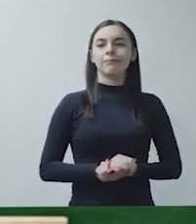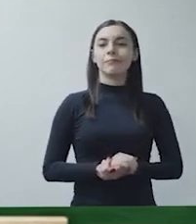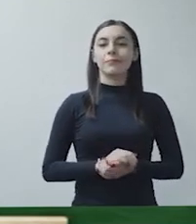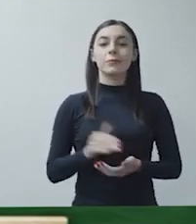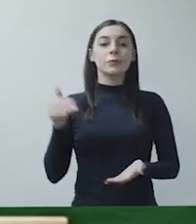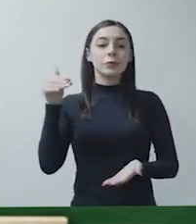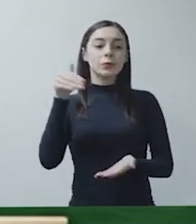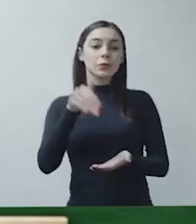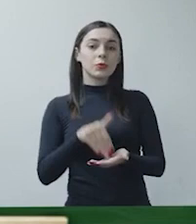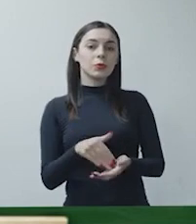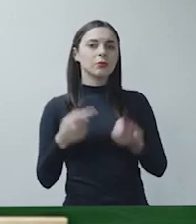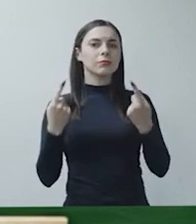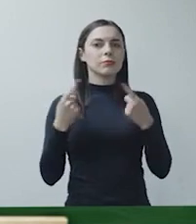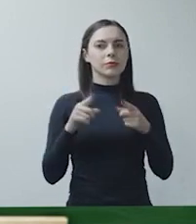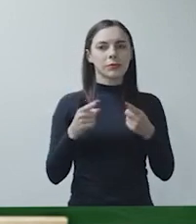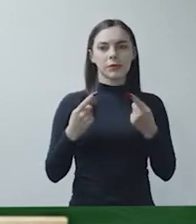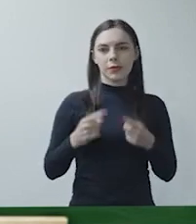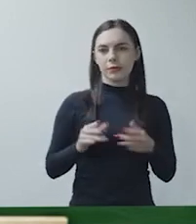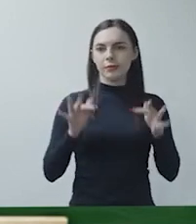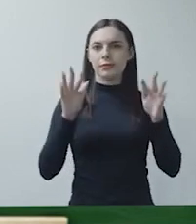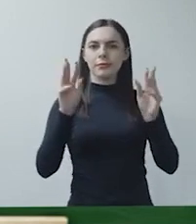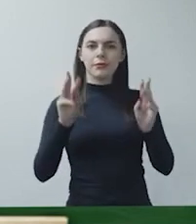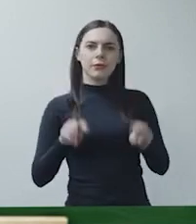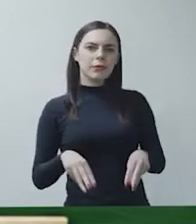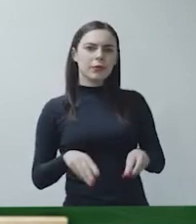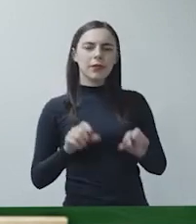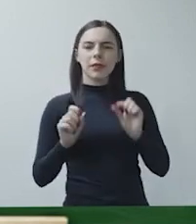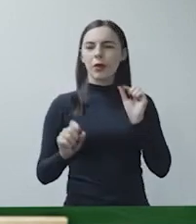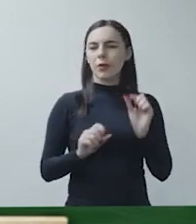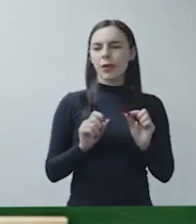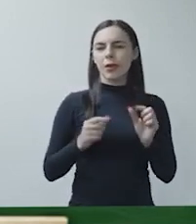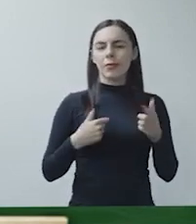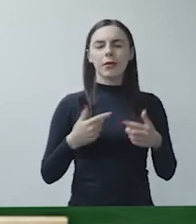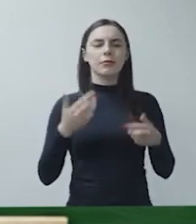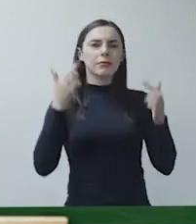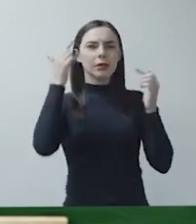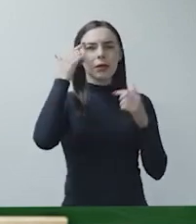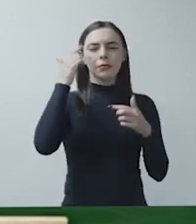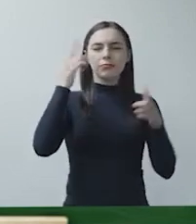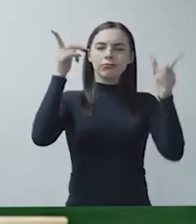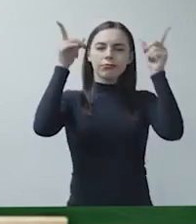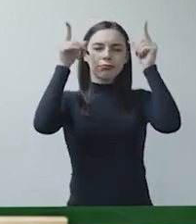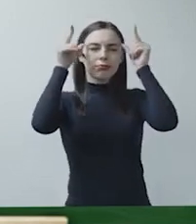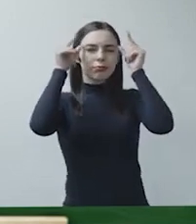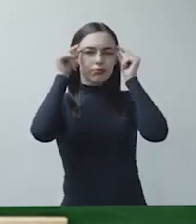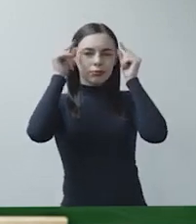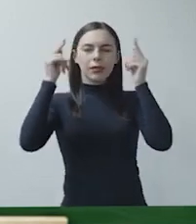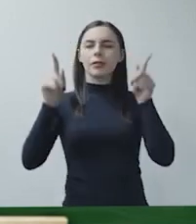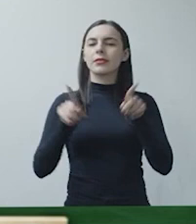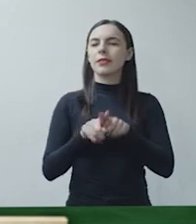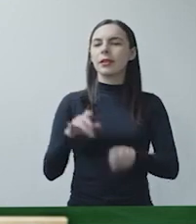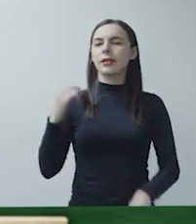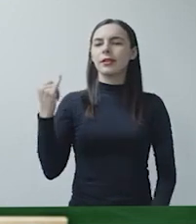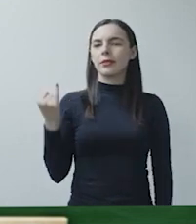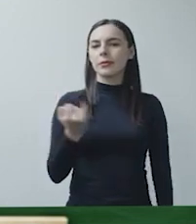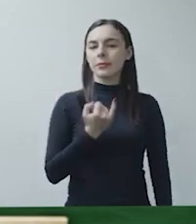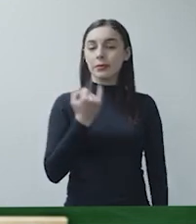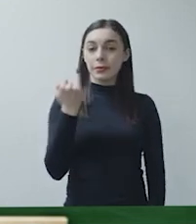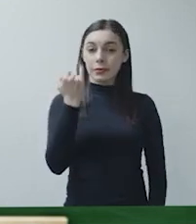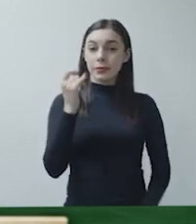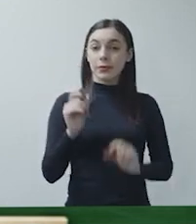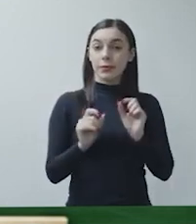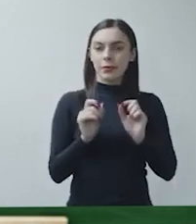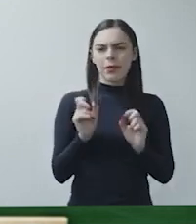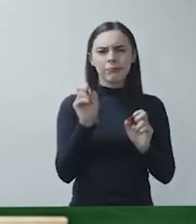E tivemos o nosso desafio final, para espairecer um pouquinho a nossa cabeça, é importante, né? O quanto é